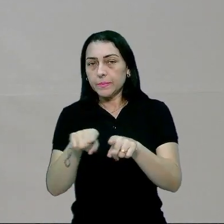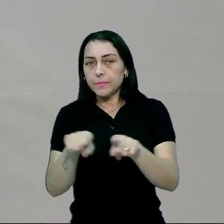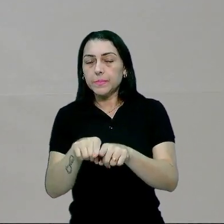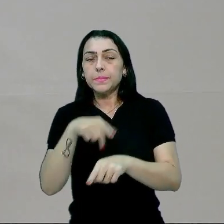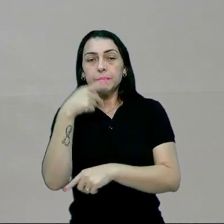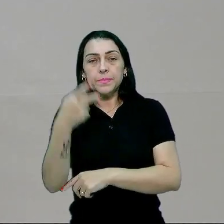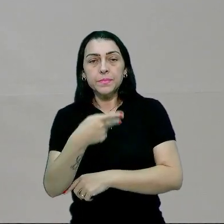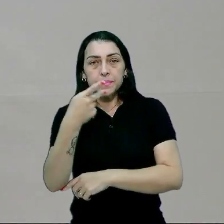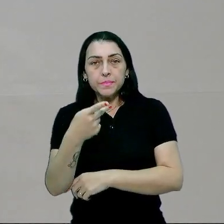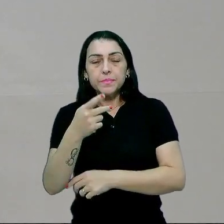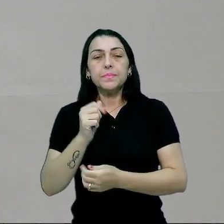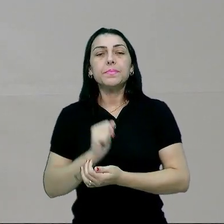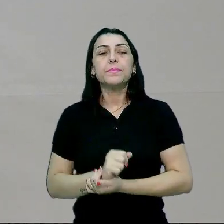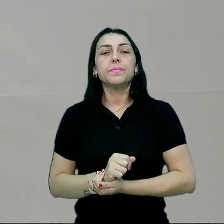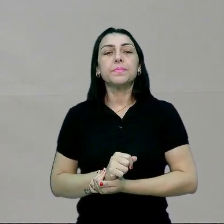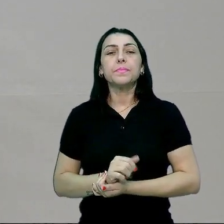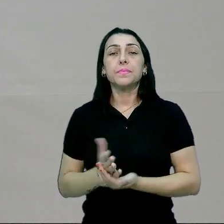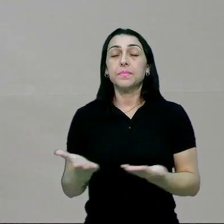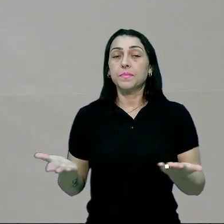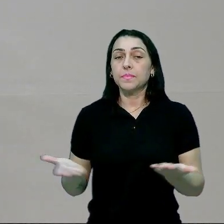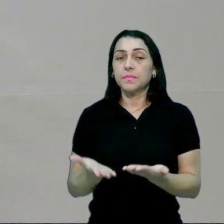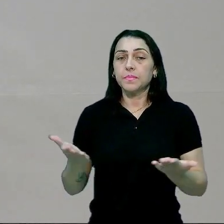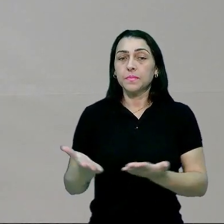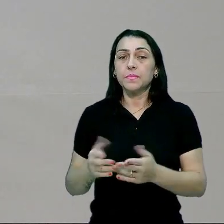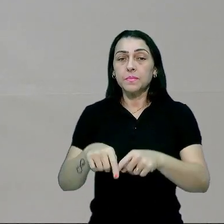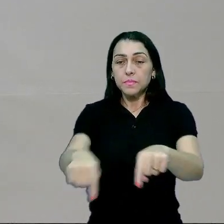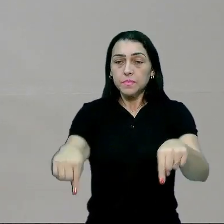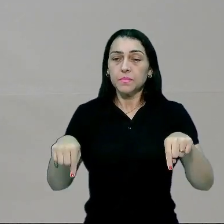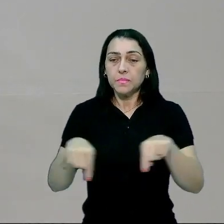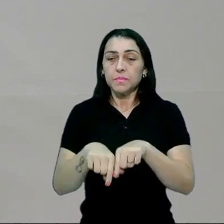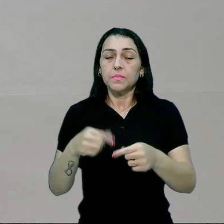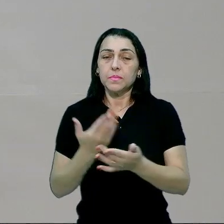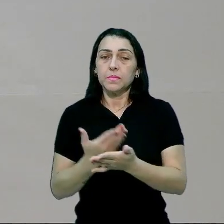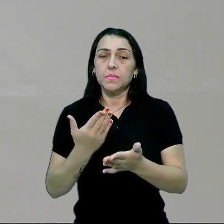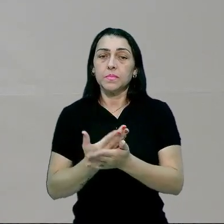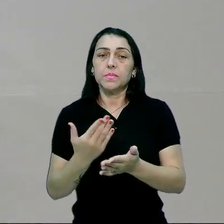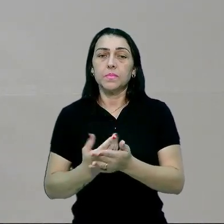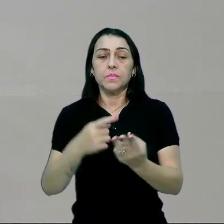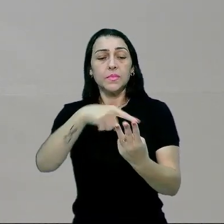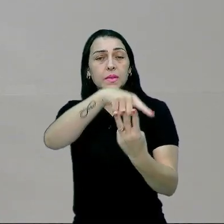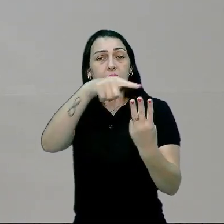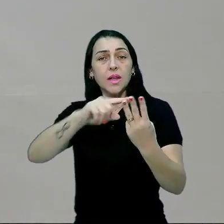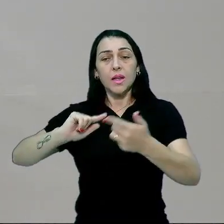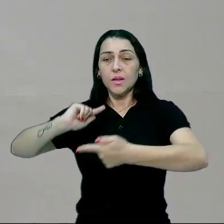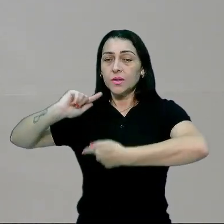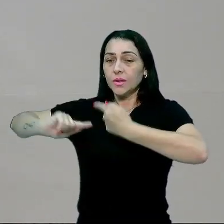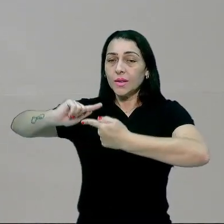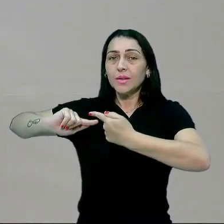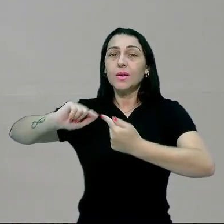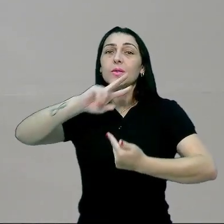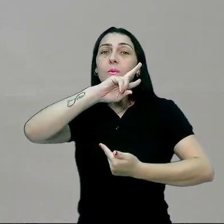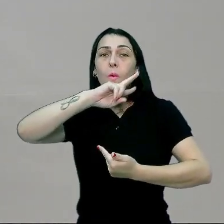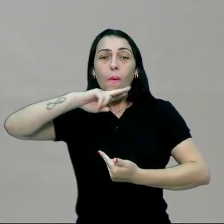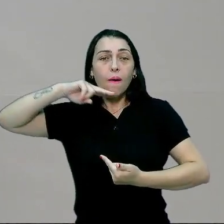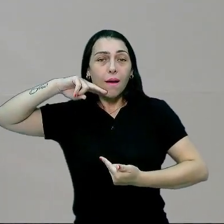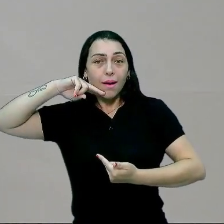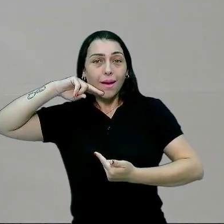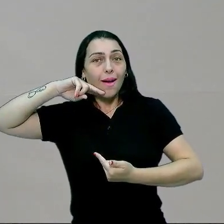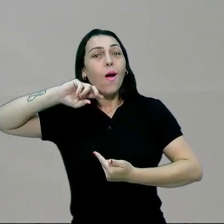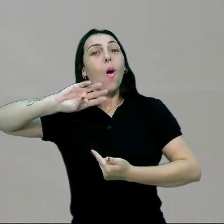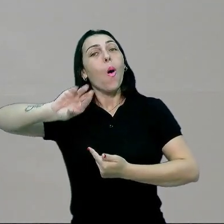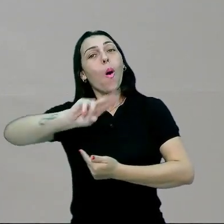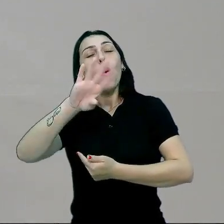até falando há bem pouco tempo atrás, em uma sala de aula, que eu passei por pelo menos 3 gerações de cuecas, 3 ou